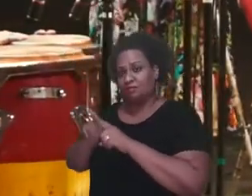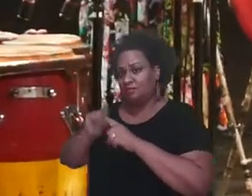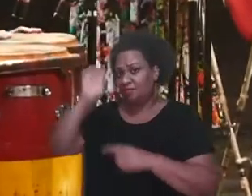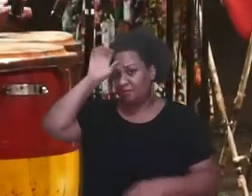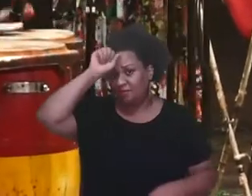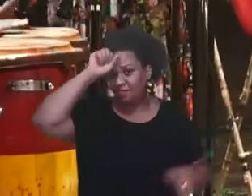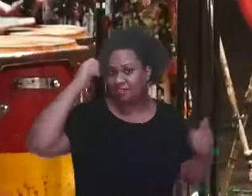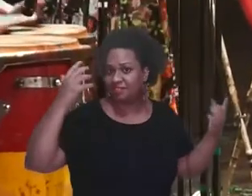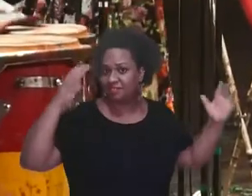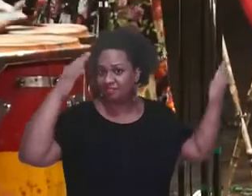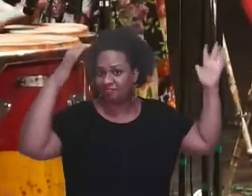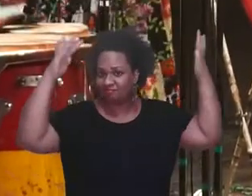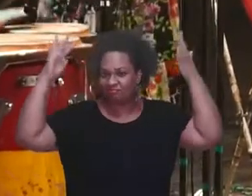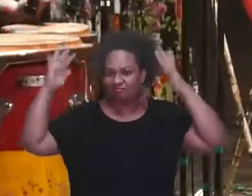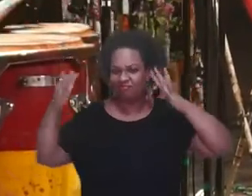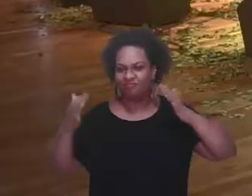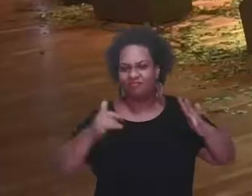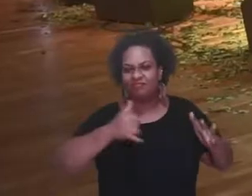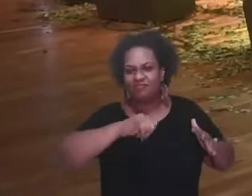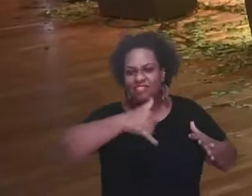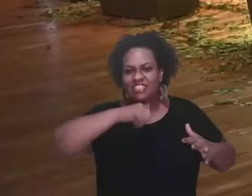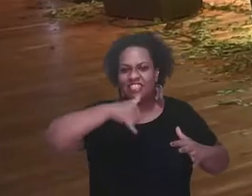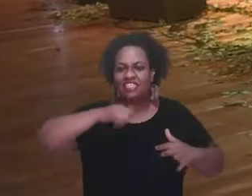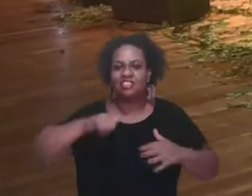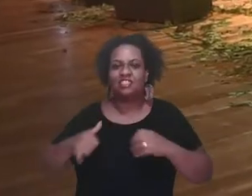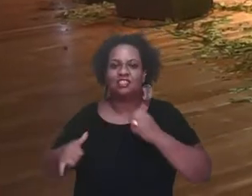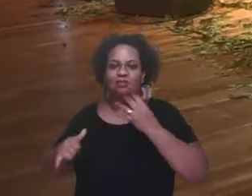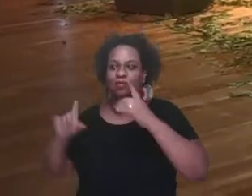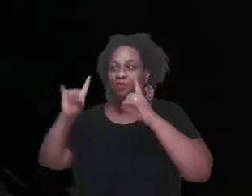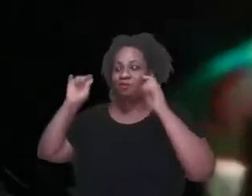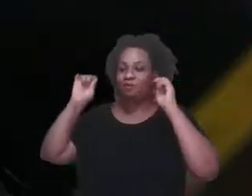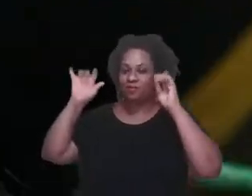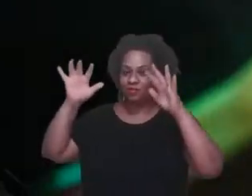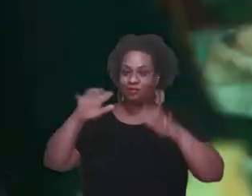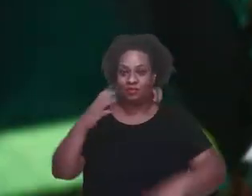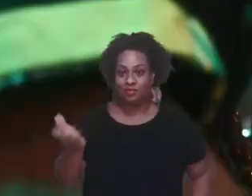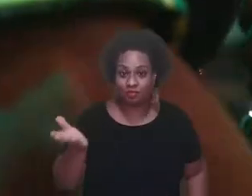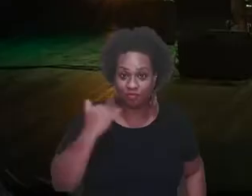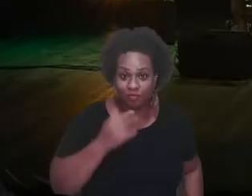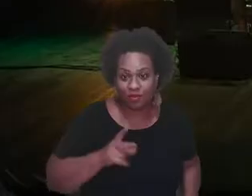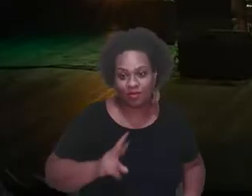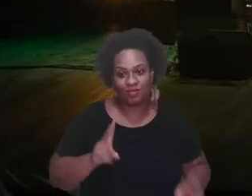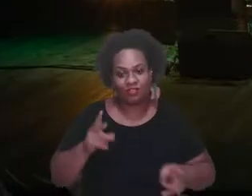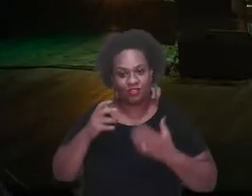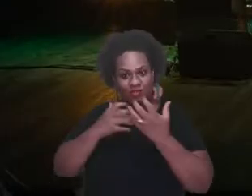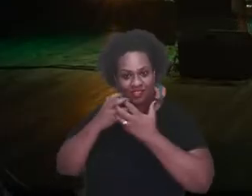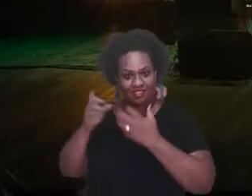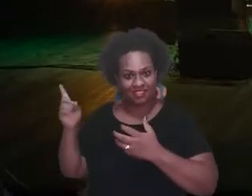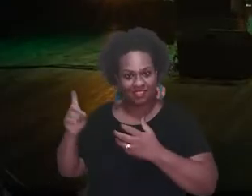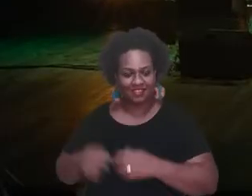né então salve para Dona aurinha com energia boa que Deus abençoe e vamos embora continuar mais uma